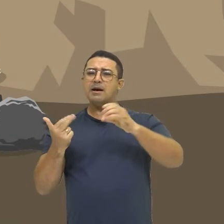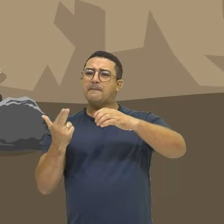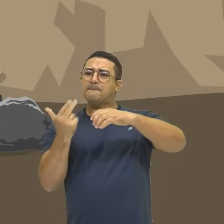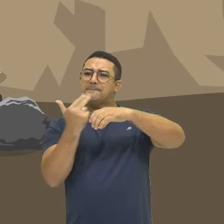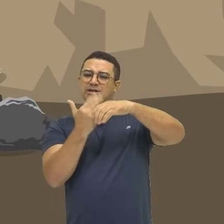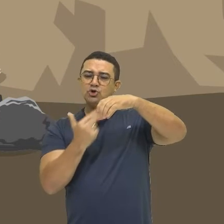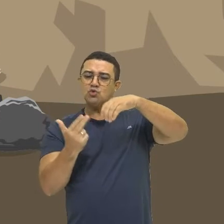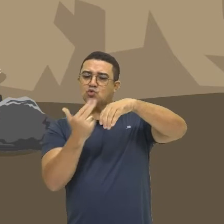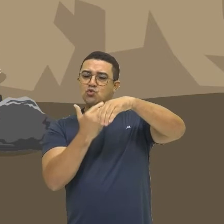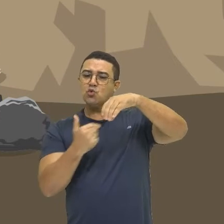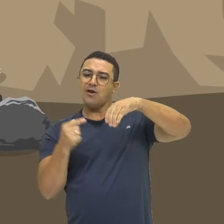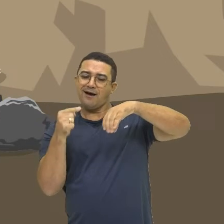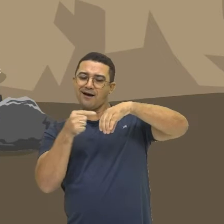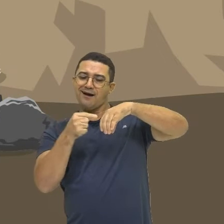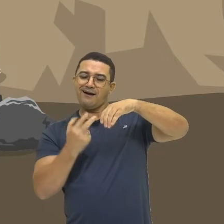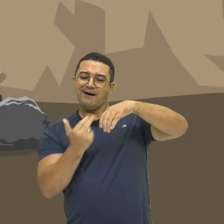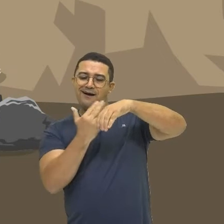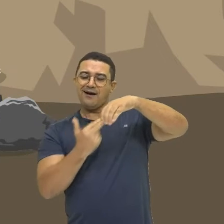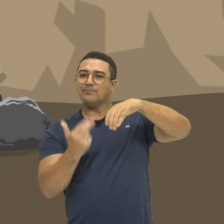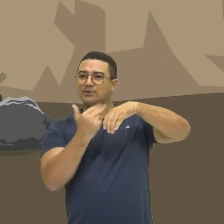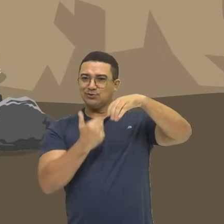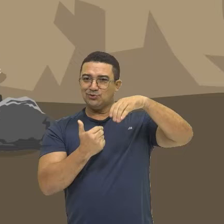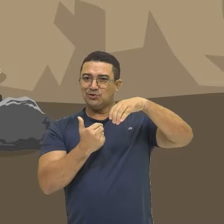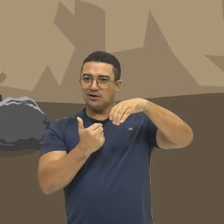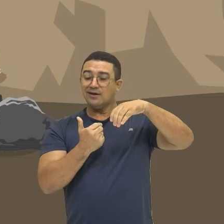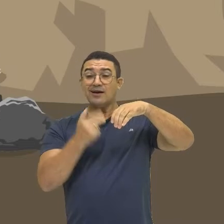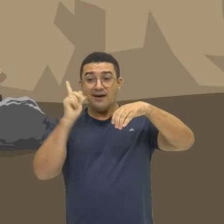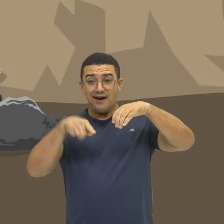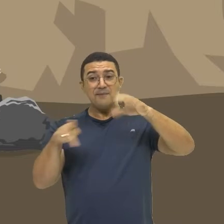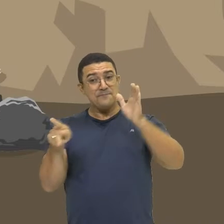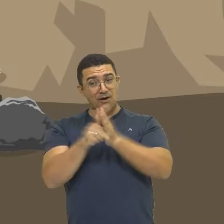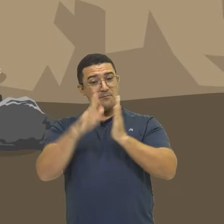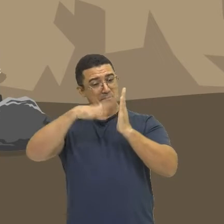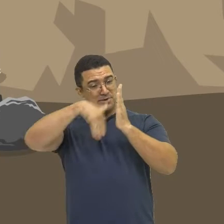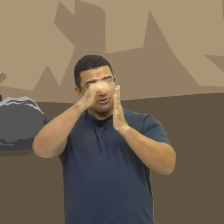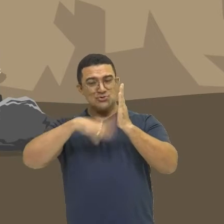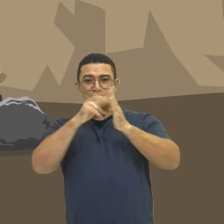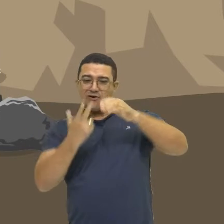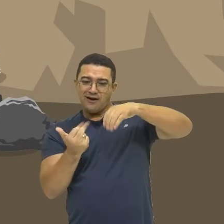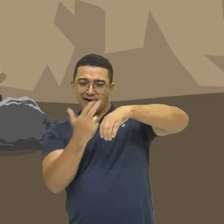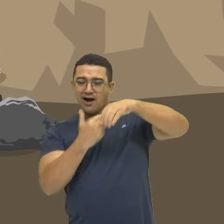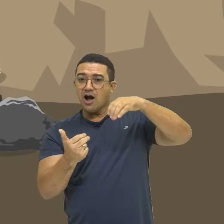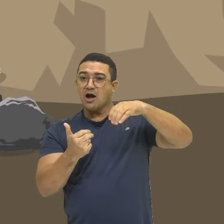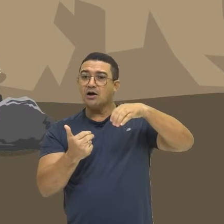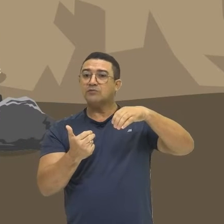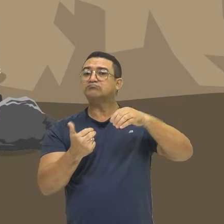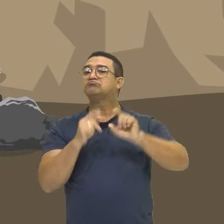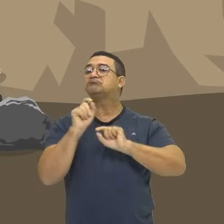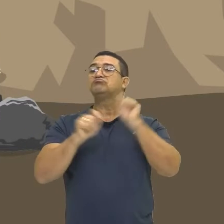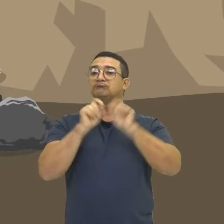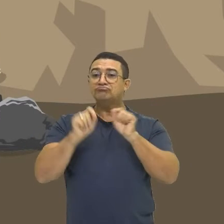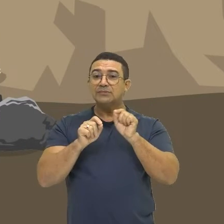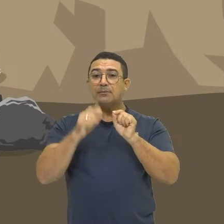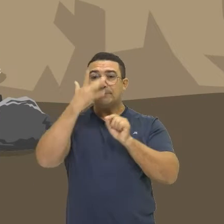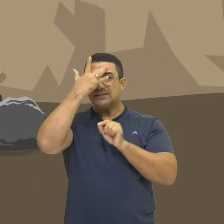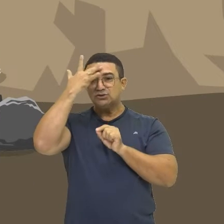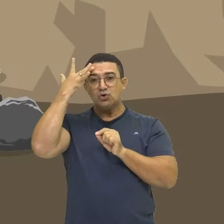eram feitas onde? Nas paredes das cavernas, certo? E aí, nômades,